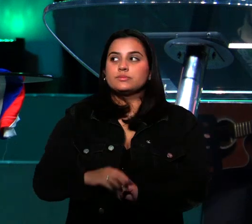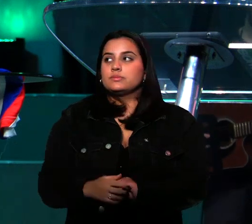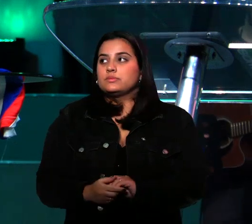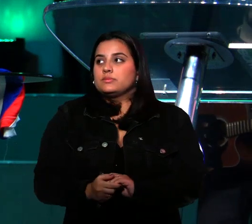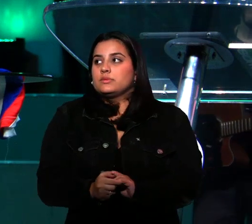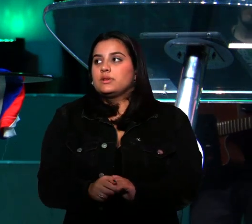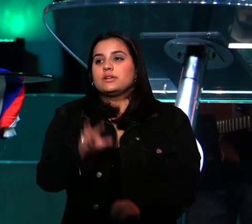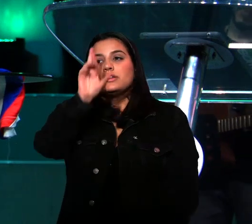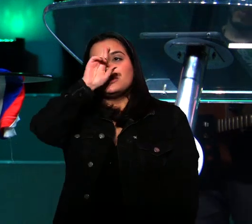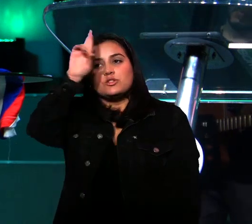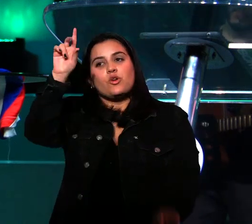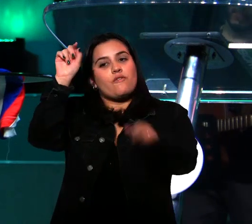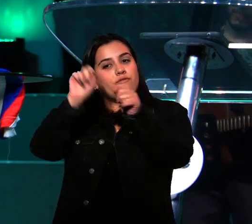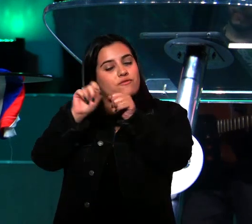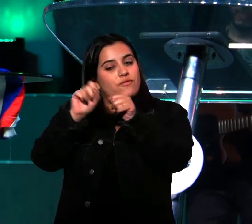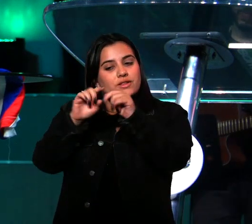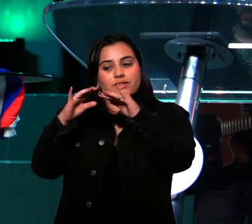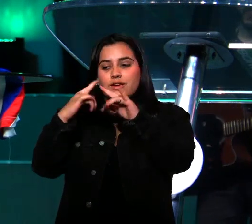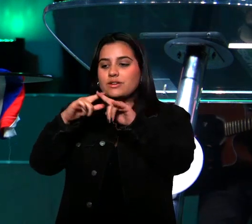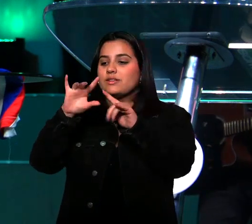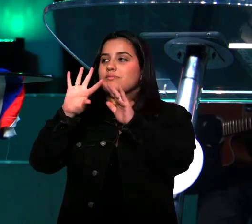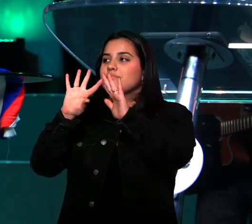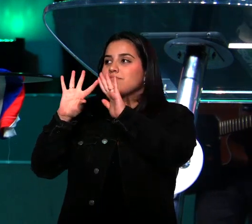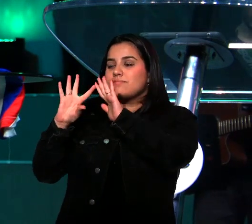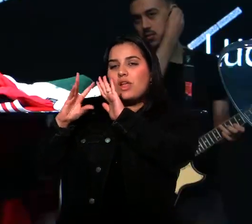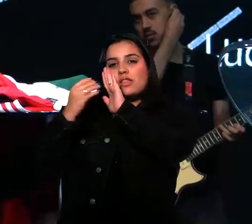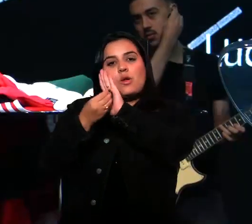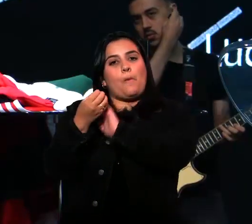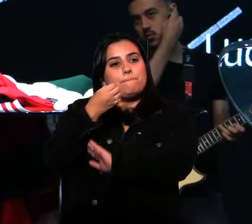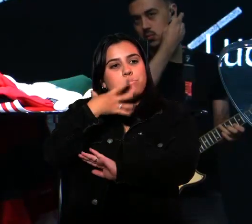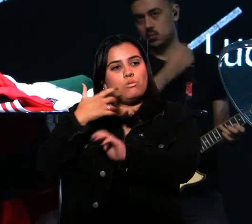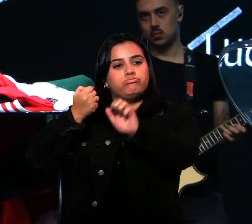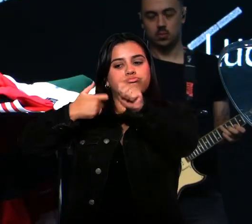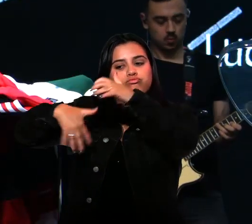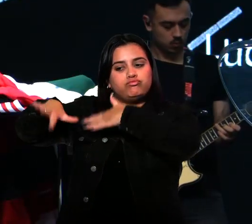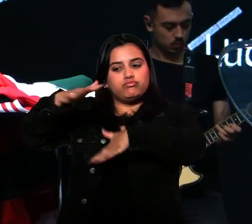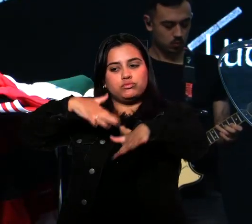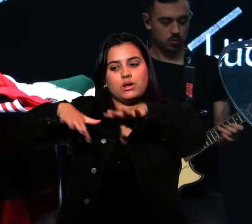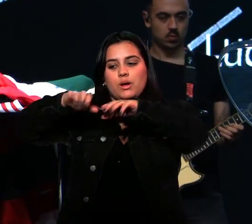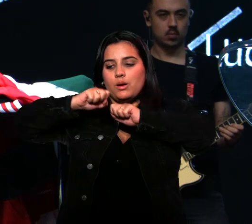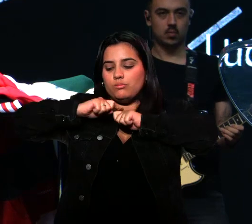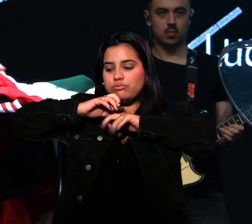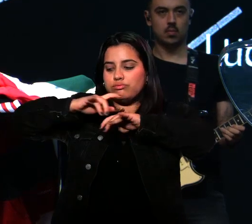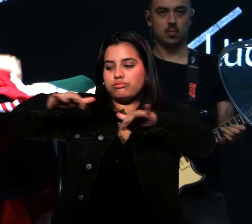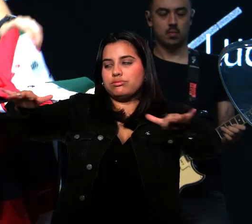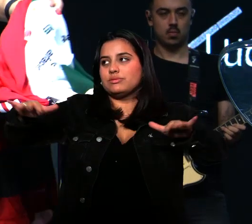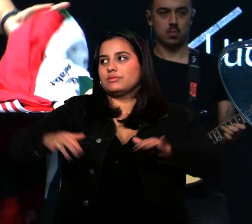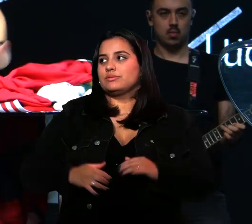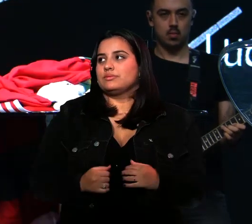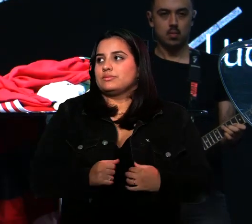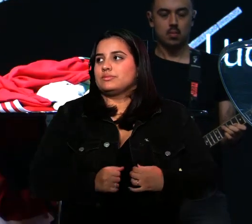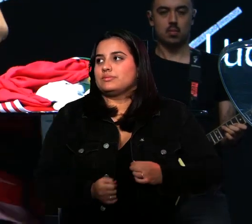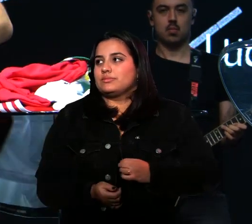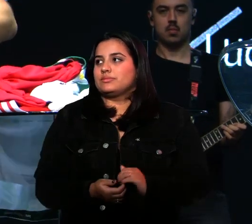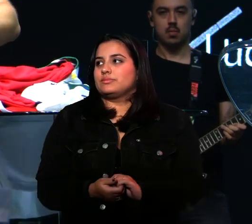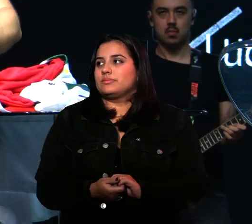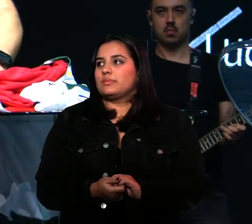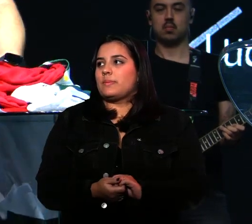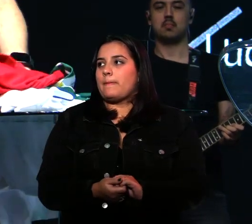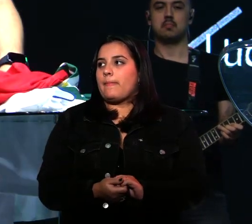Senhor, faz essa igreja ser um furacão de verdade nesse mundo, invadir lugares que a gente não chegou ainda.